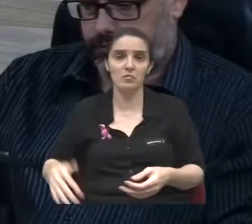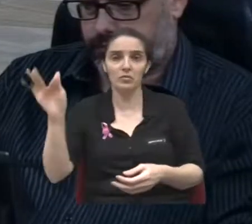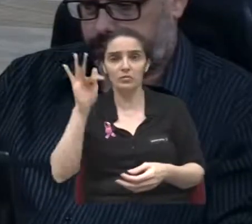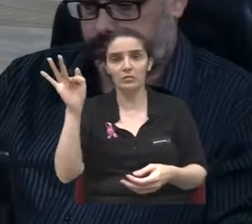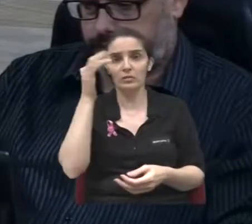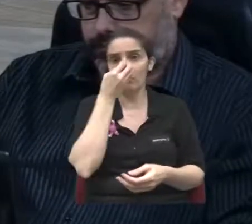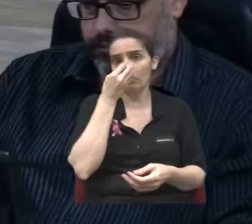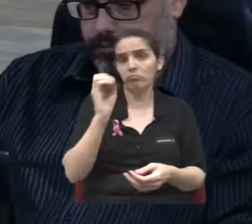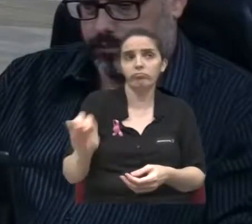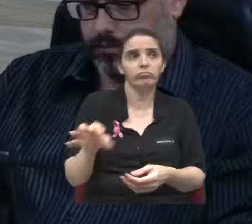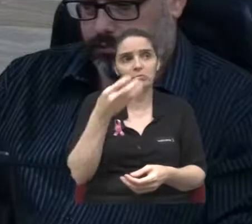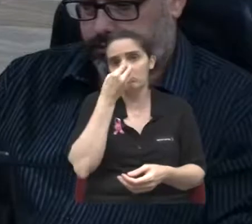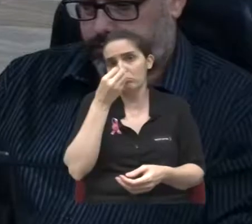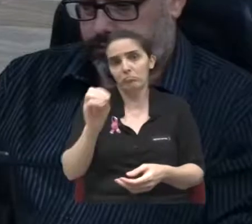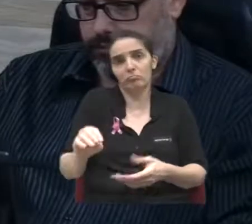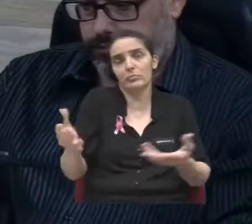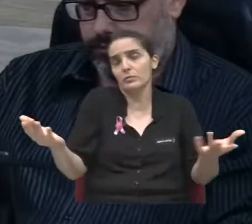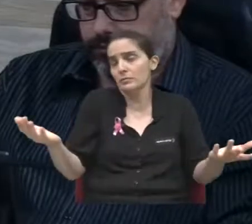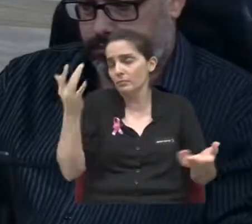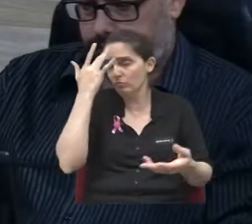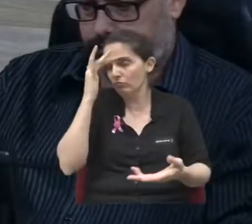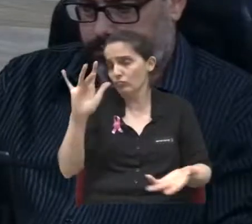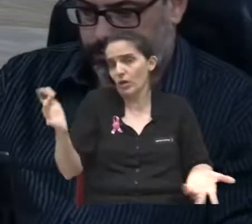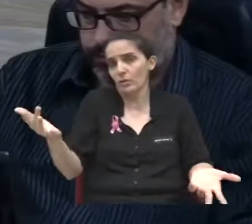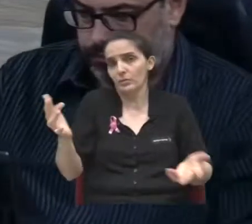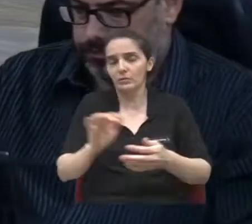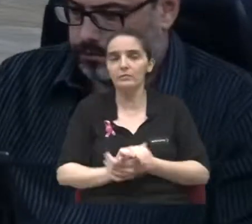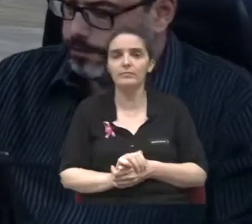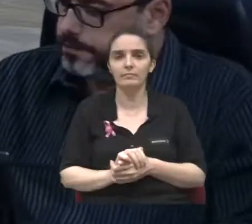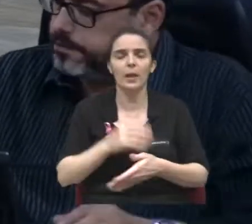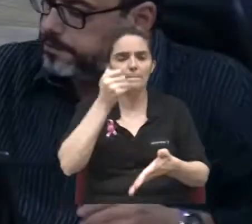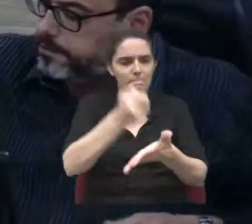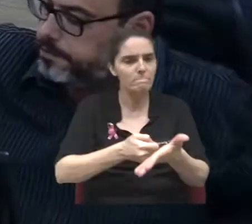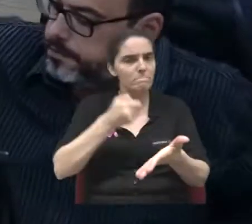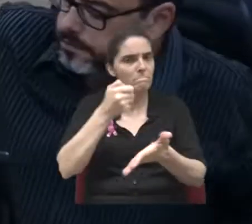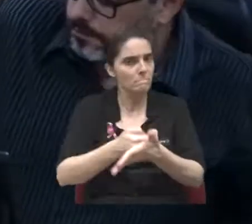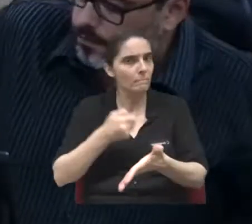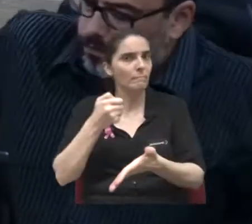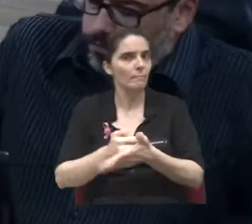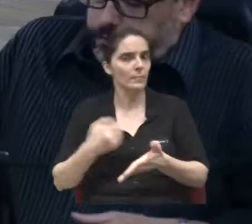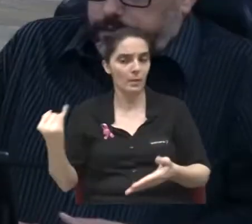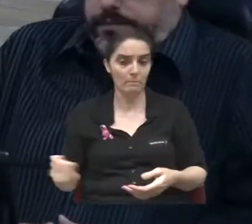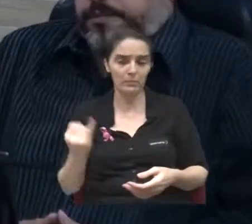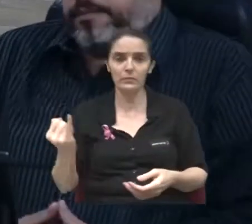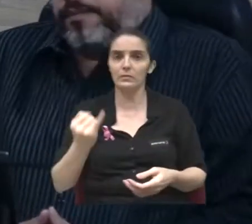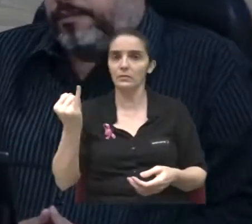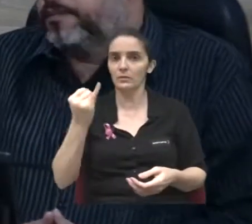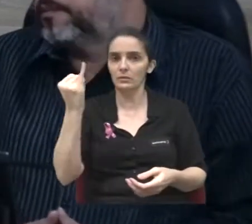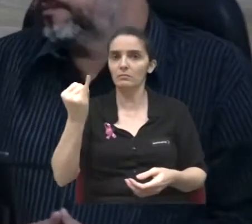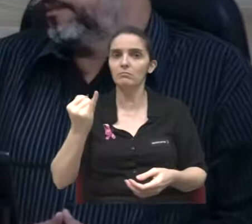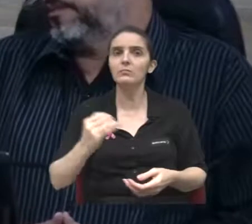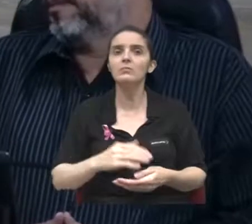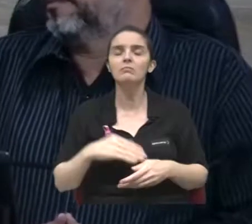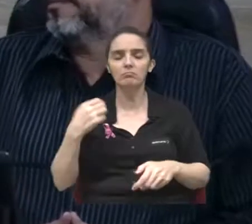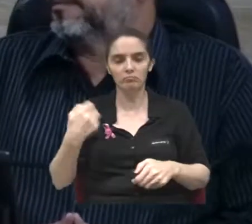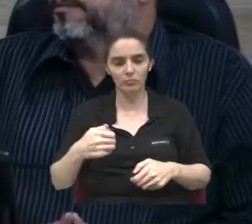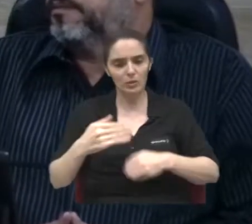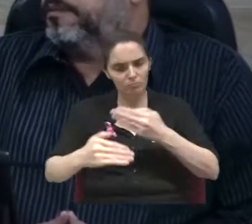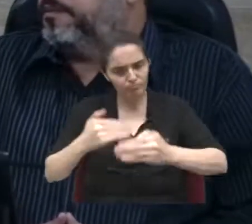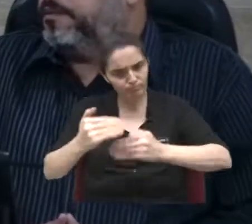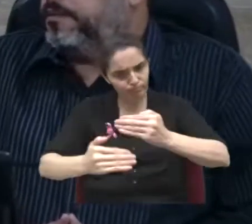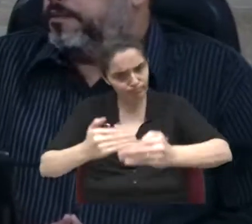nos nossos atendimentos. Então, é uma luta importante e vamos continuar para que